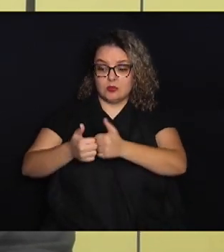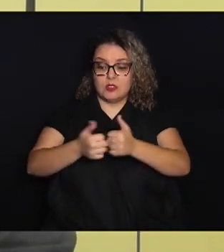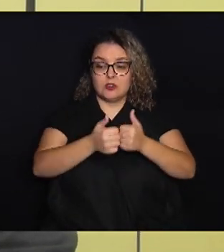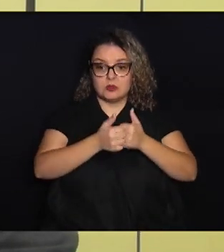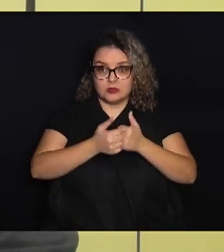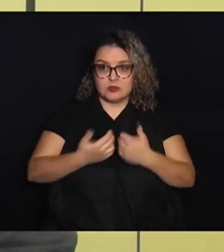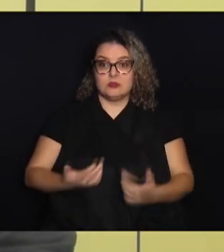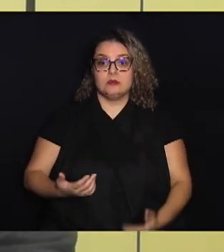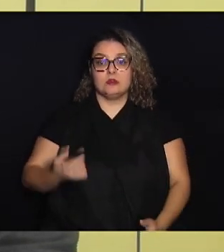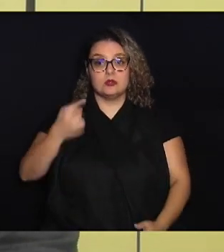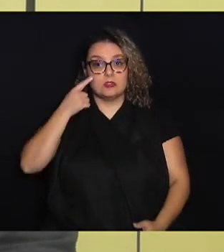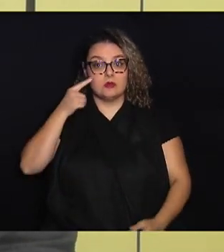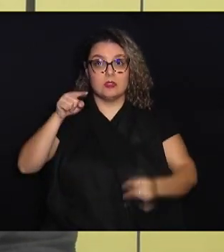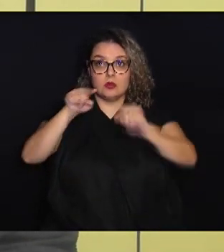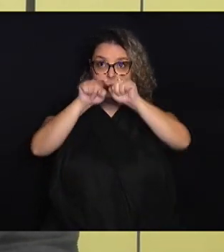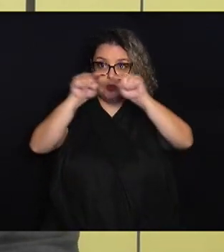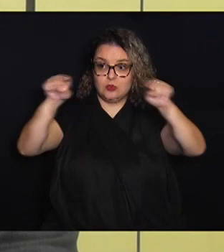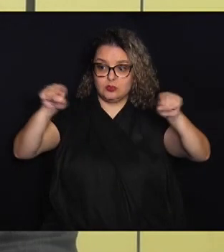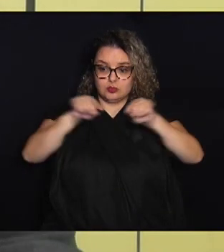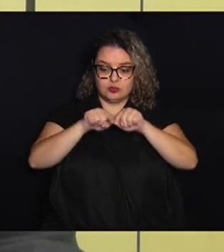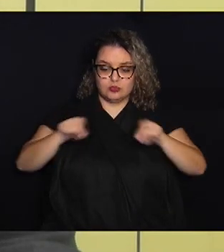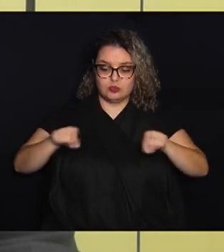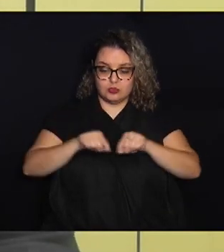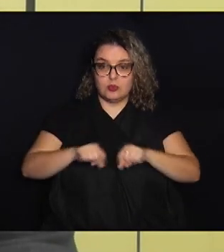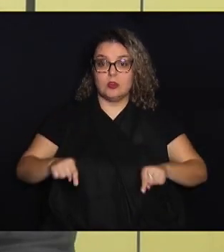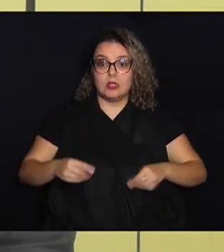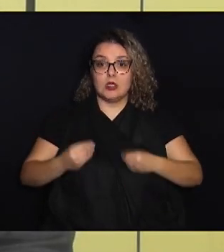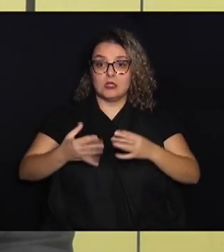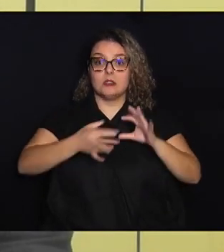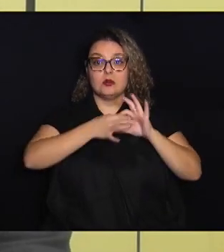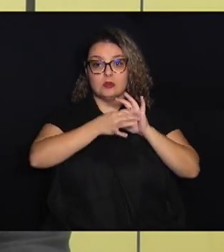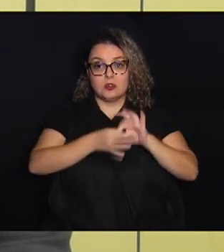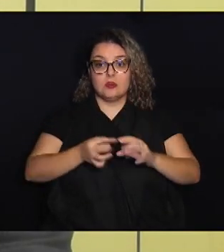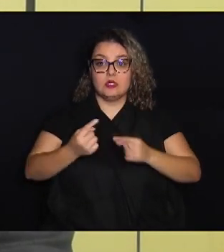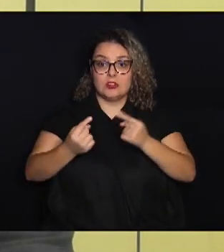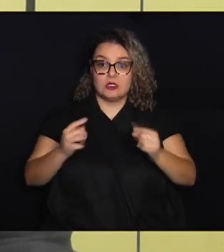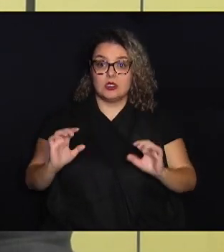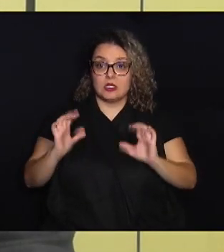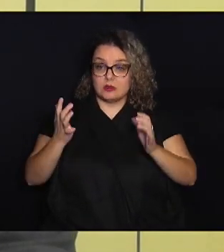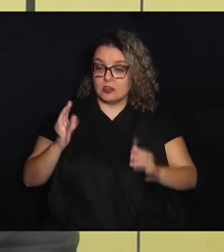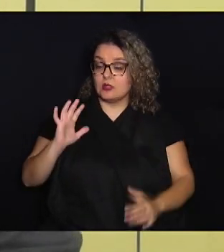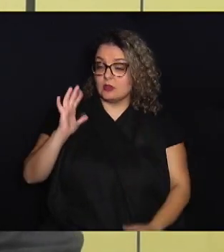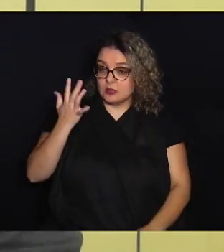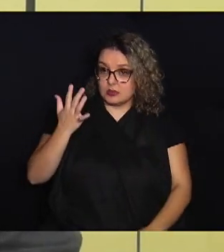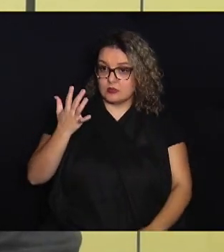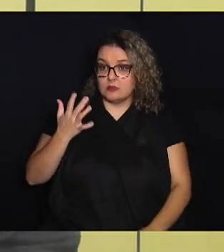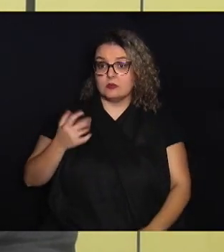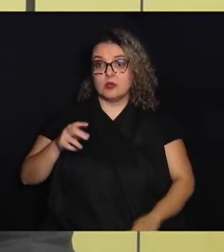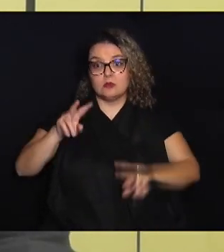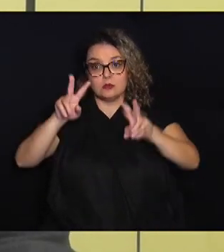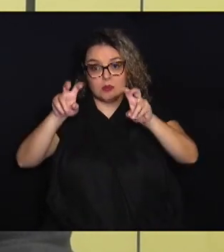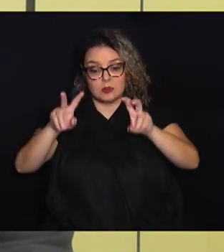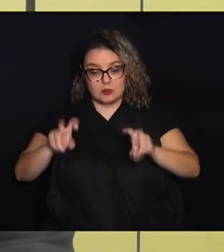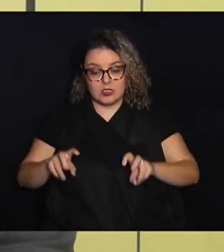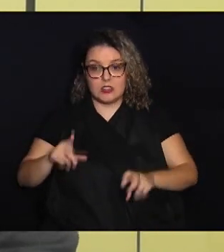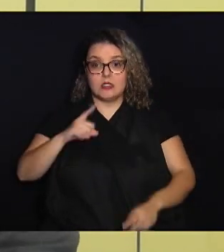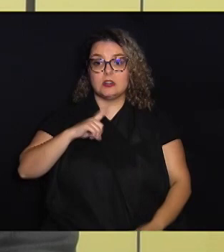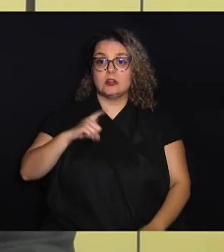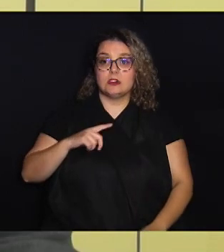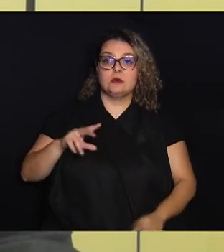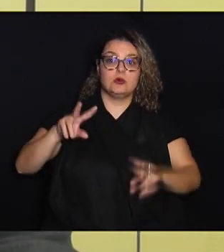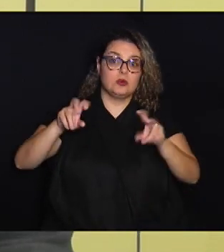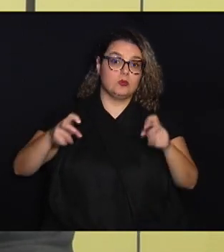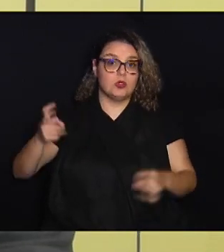a ideia das linhas do tempo é realmente trazer o contexto em que cada evento aconteceu, só que por temas. Então, nós temos os temas de